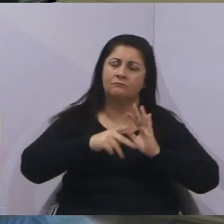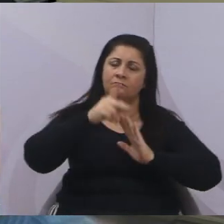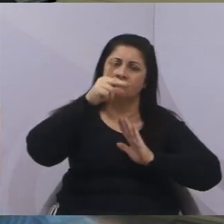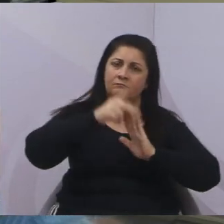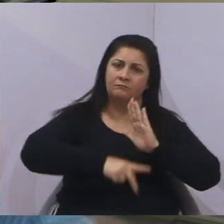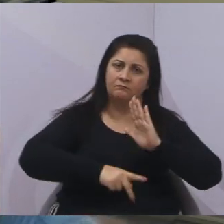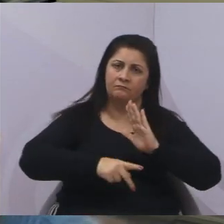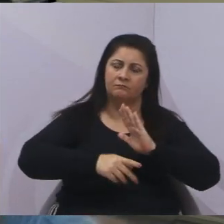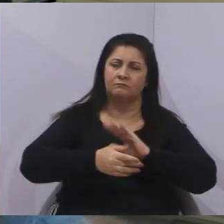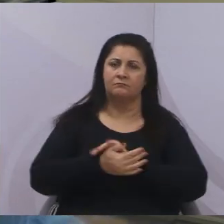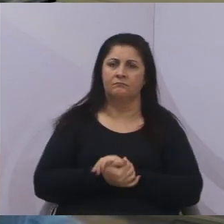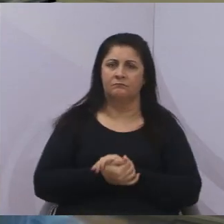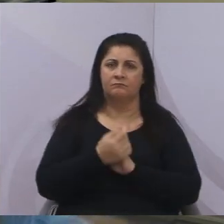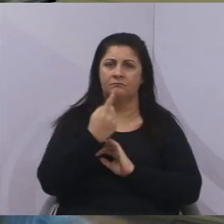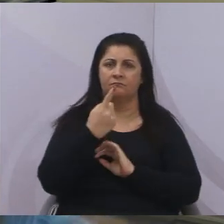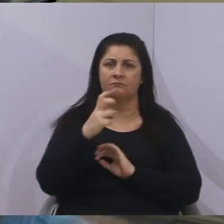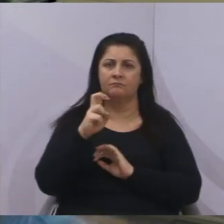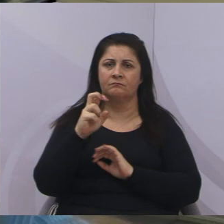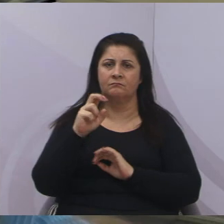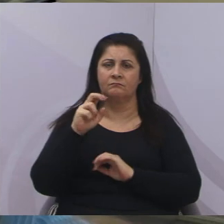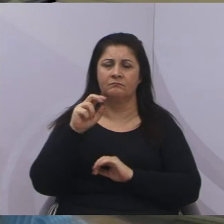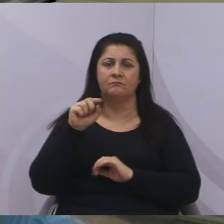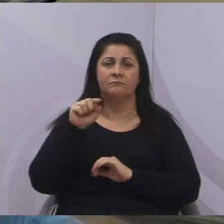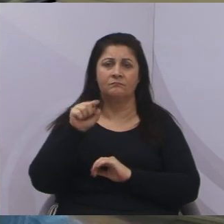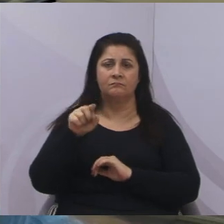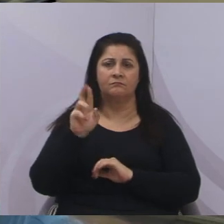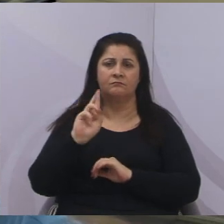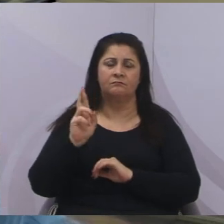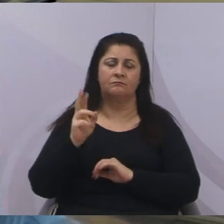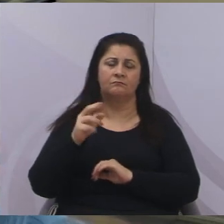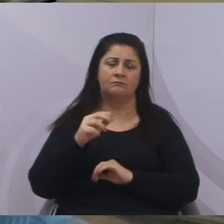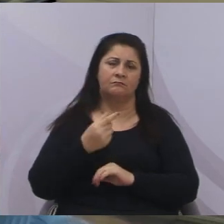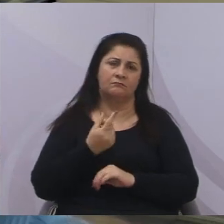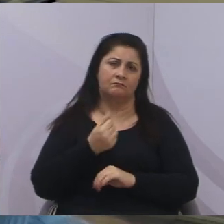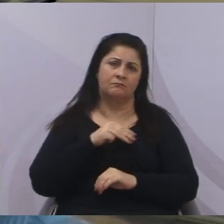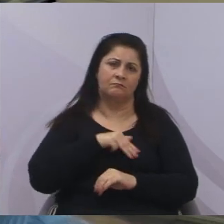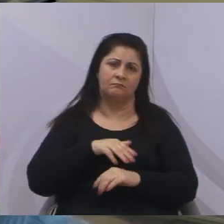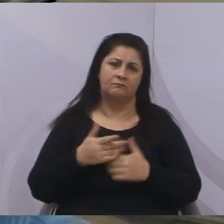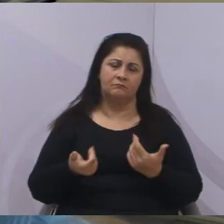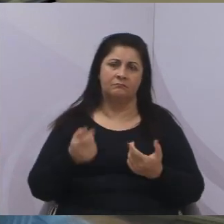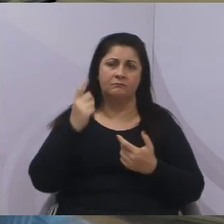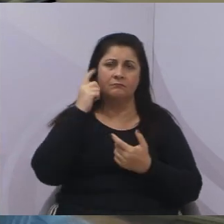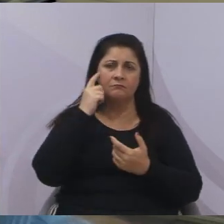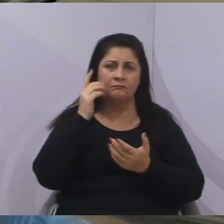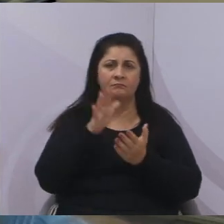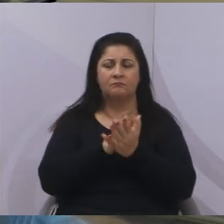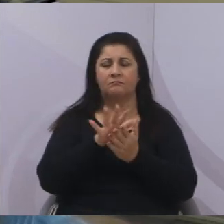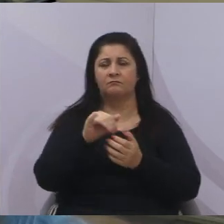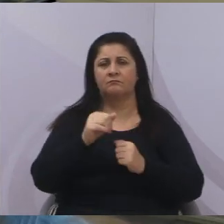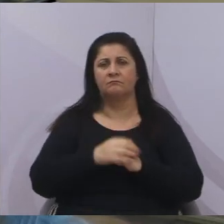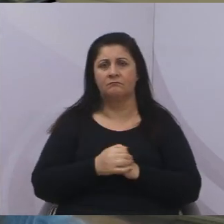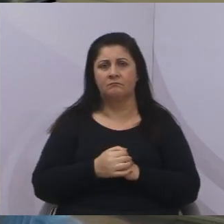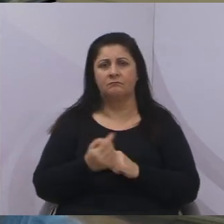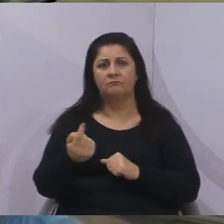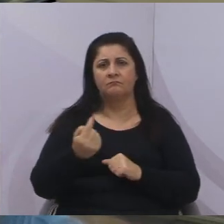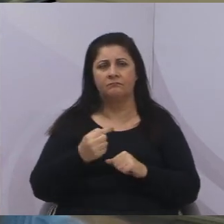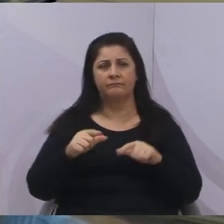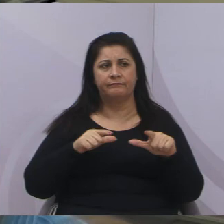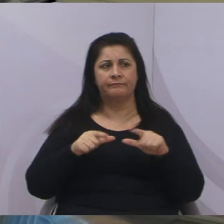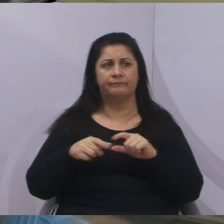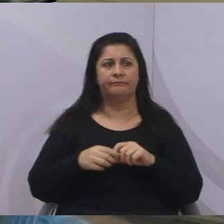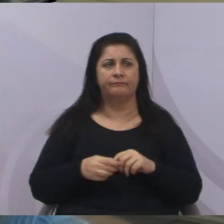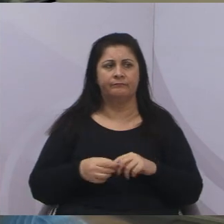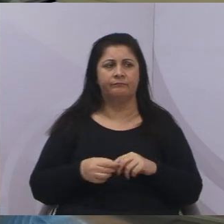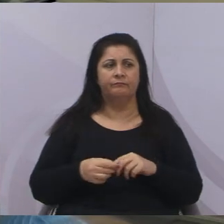para R$15 mil por mês, pensa na cidade de Jacareí, vem trabalhar para a cidade. porque